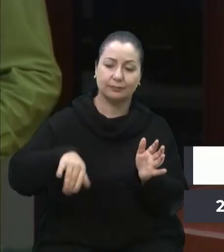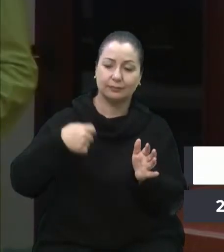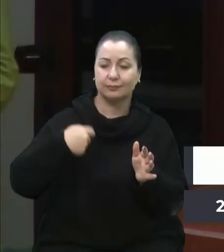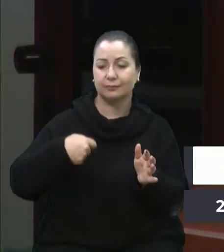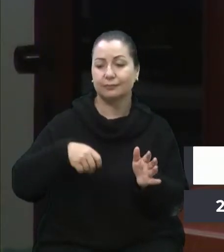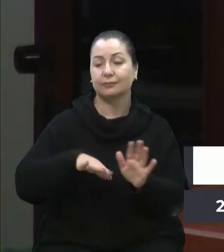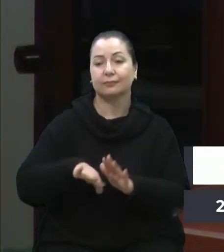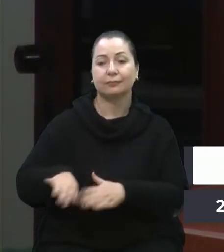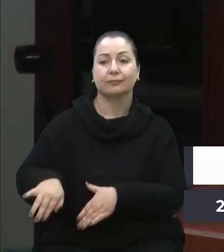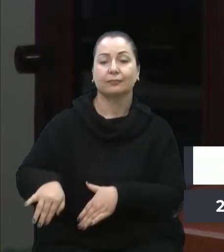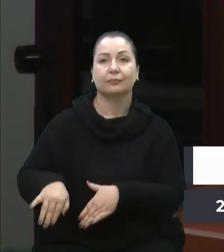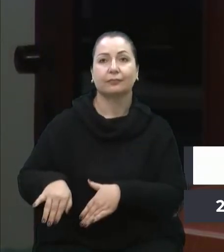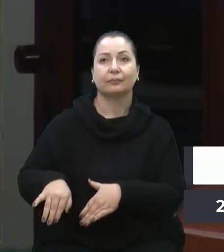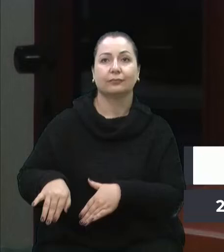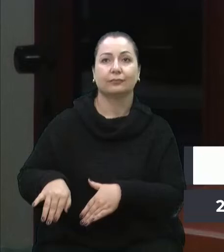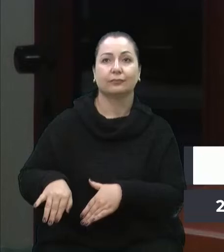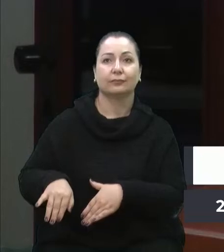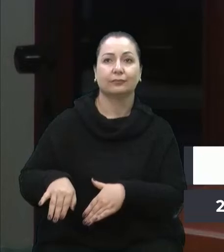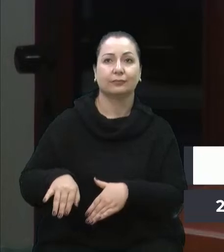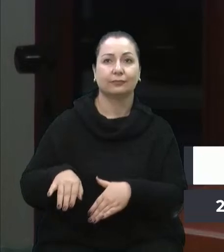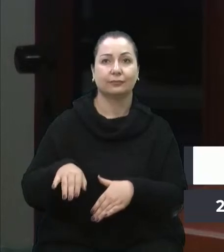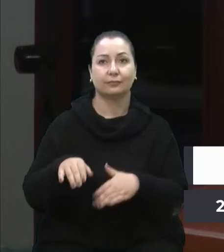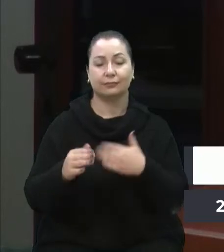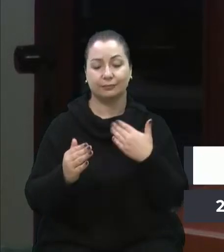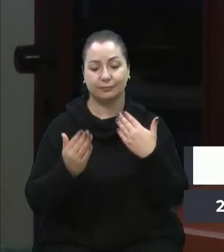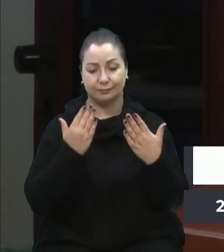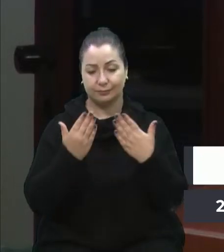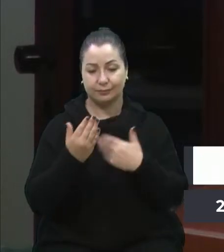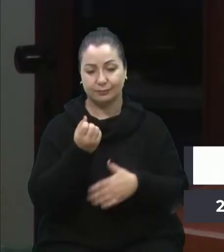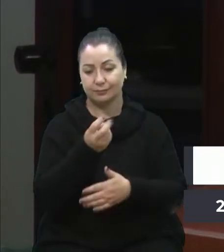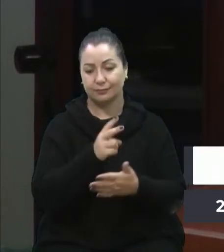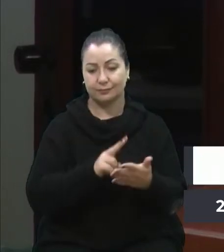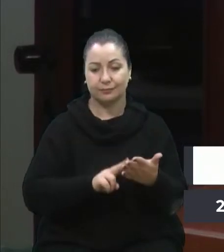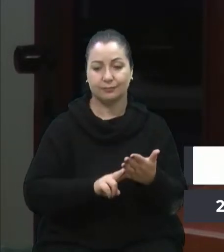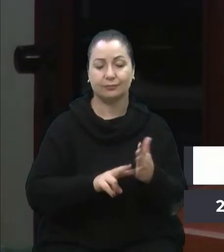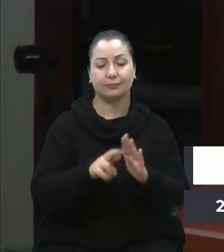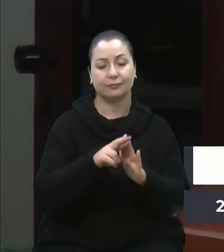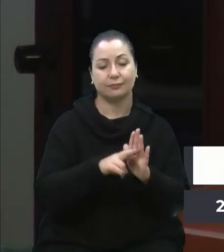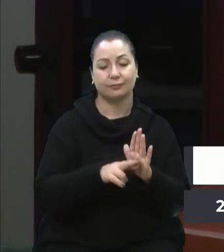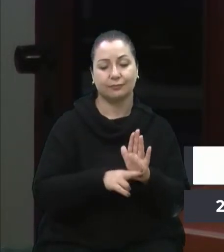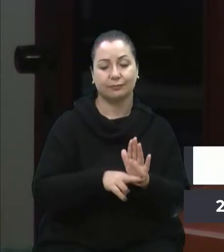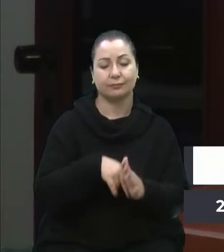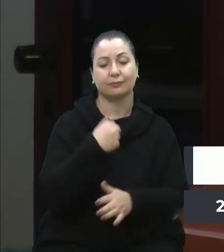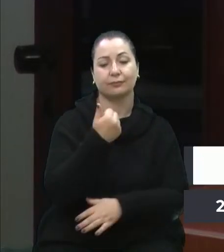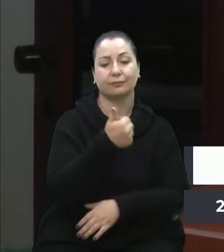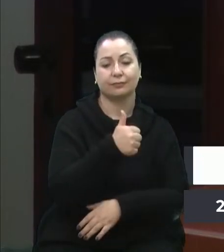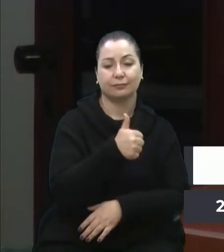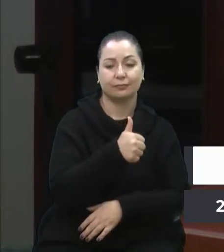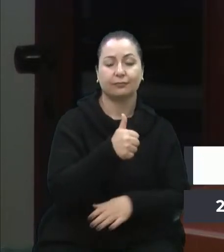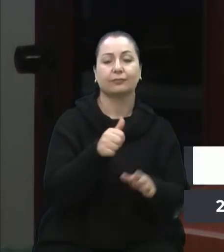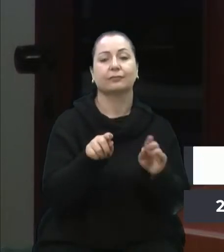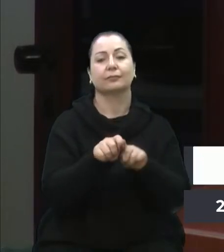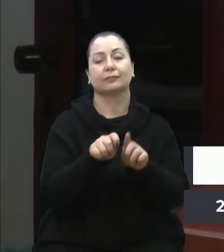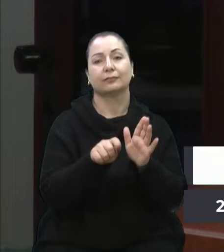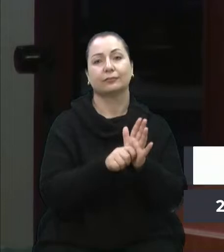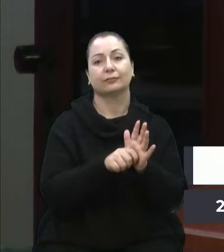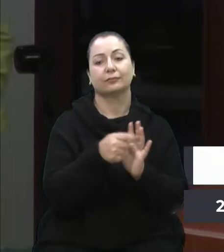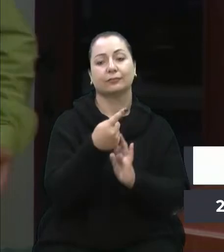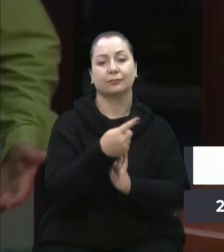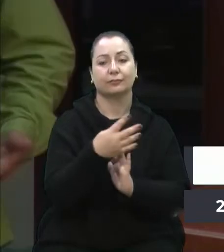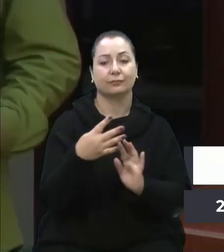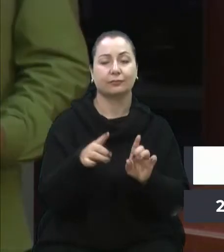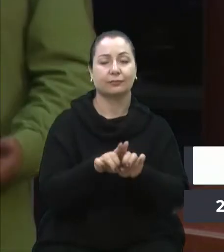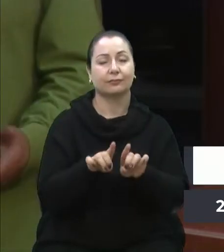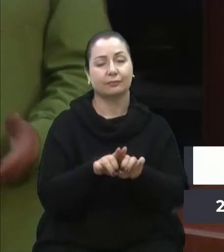de submissão do exame aos regramentos postos nos artigos 11 e 14, esse último nos incisos 1º e